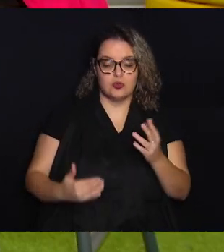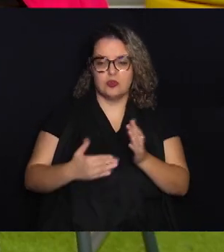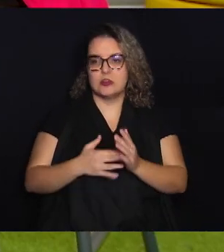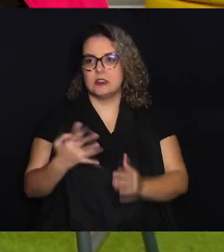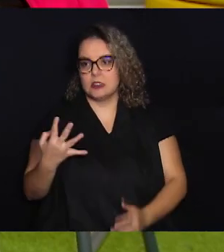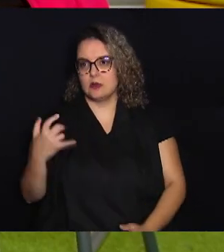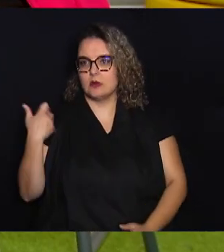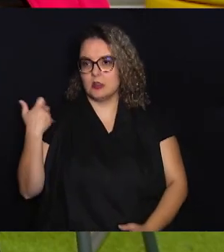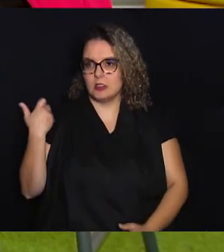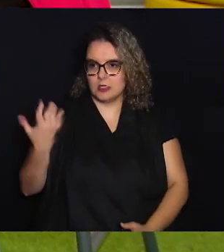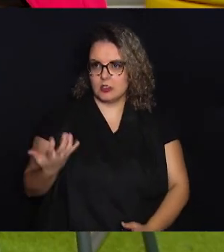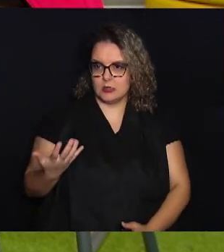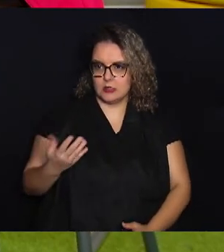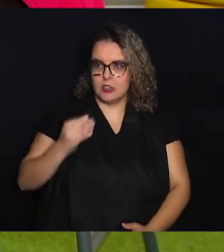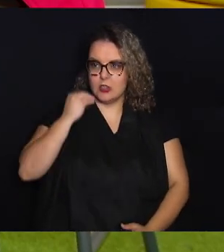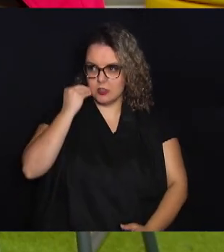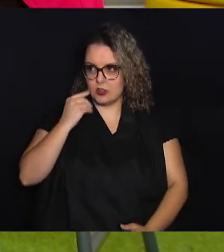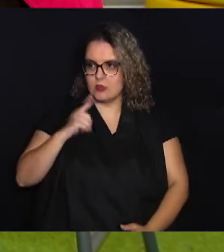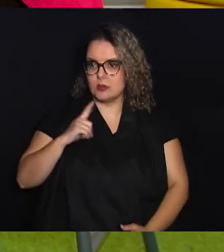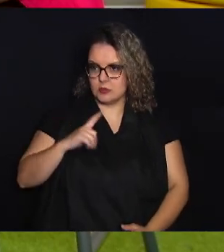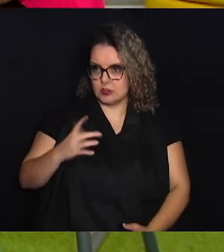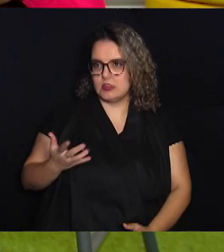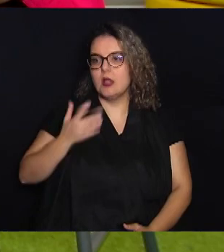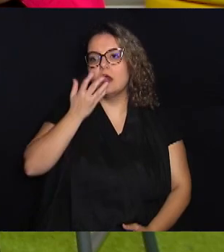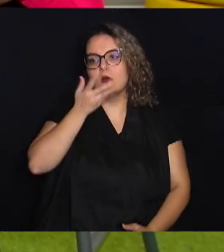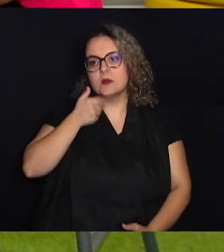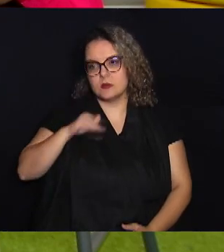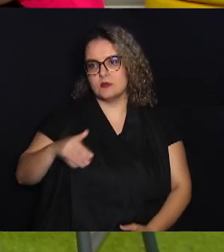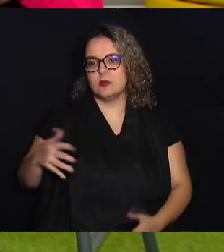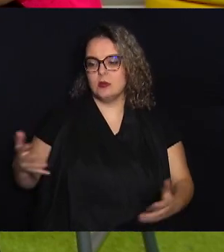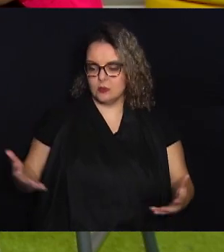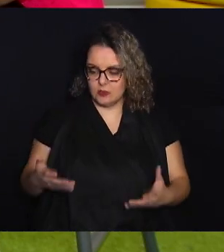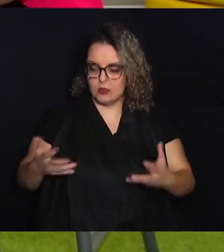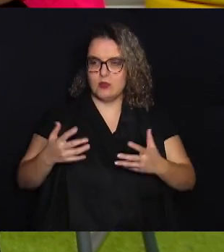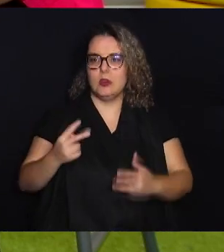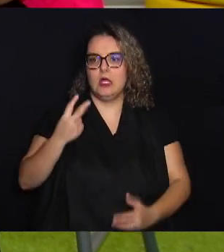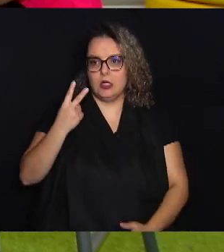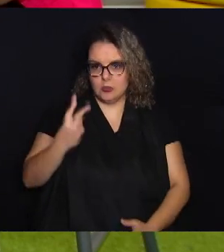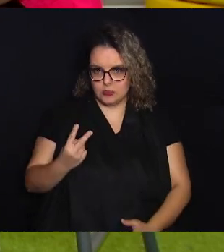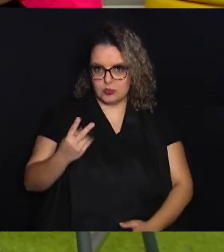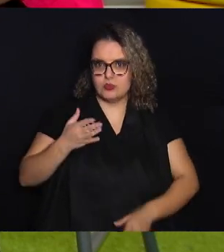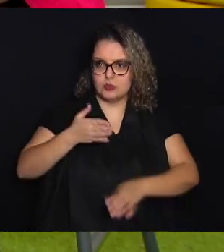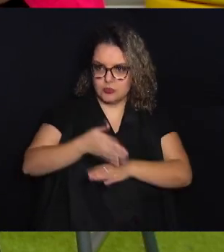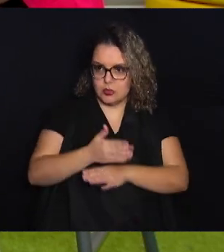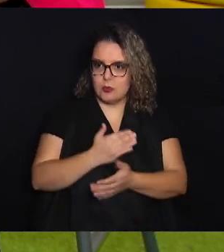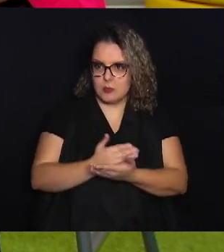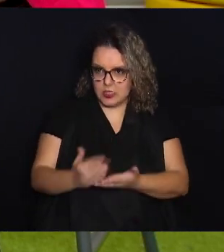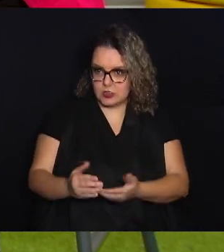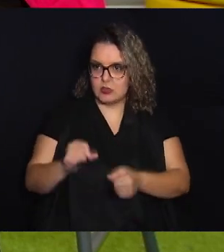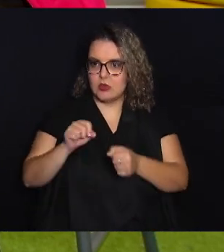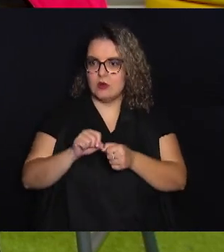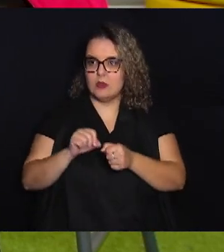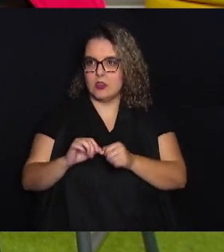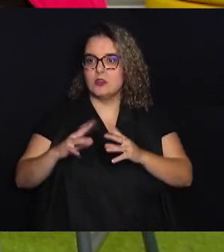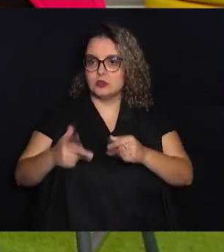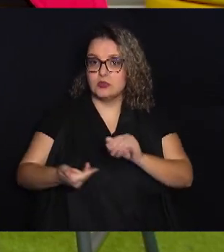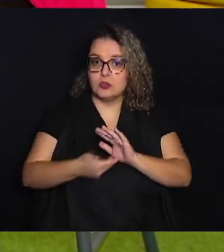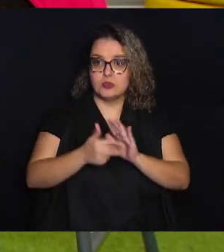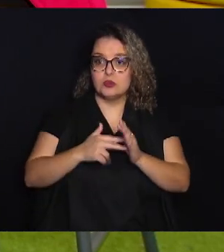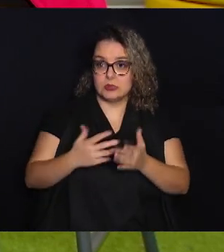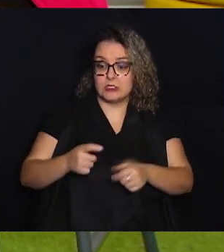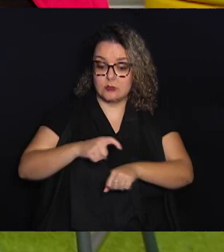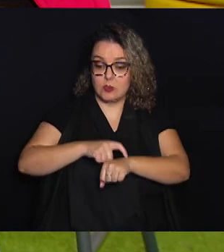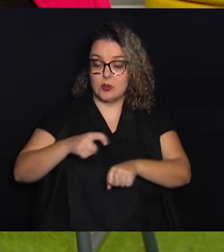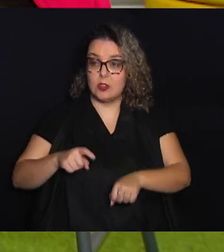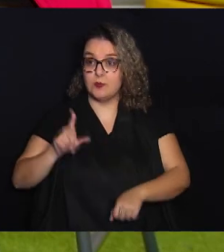4 anos. Na experiência que eu tenho, as crianças ingressam aos 2 anos de idade. Isso faz todo sentido, esse